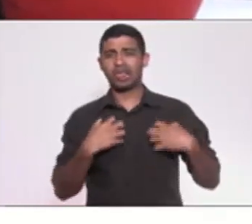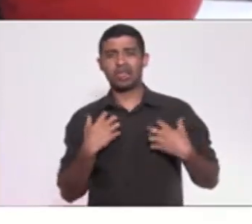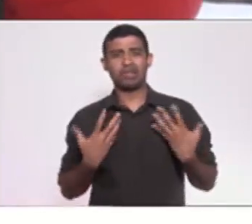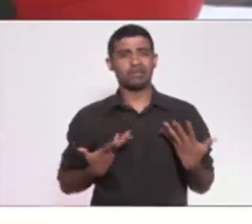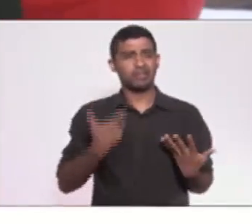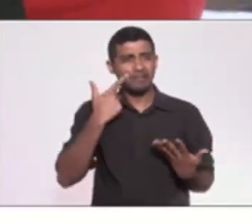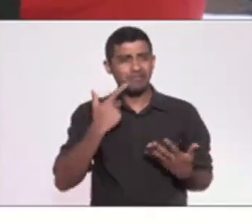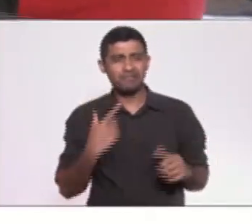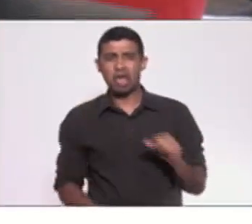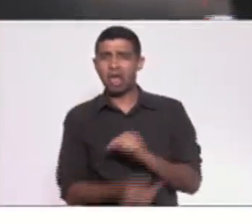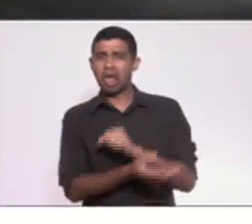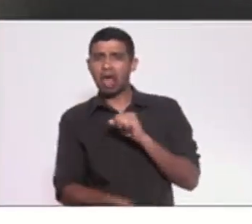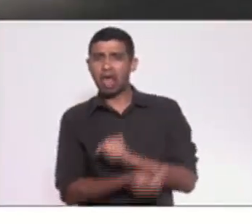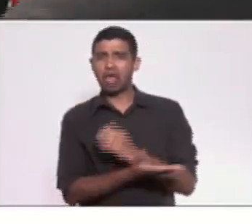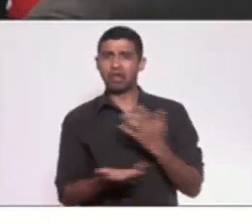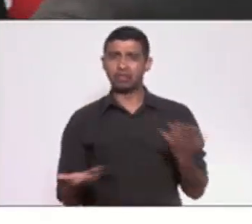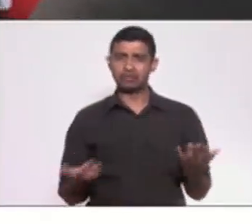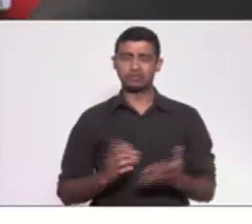indício de corrupção.